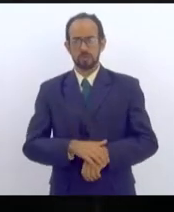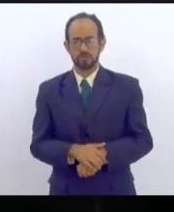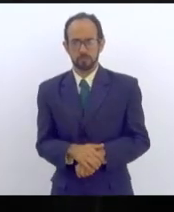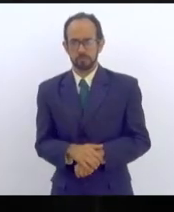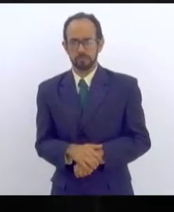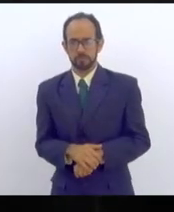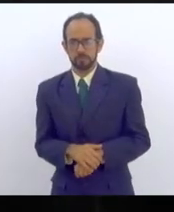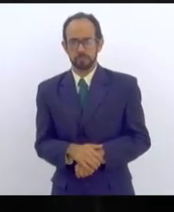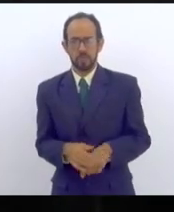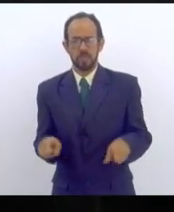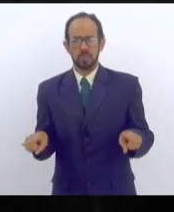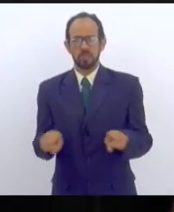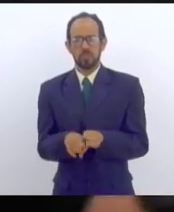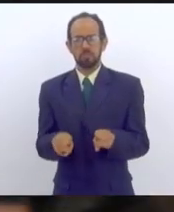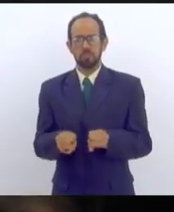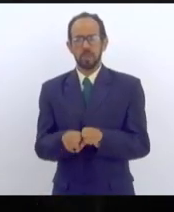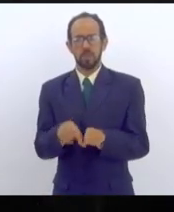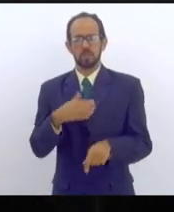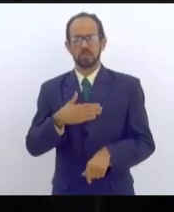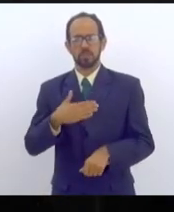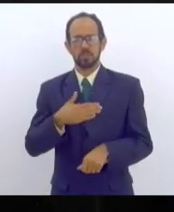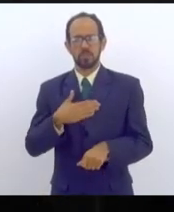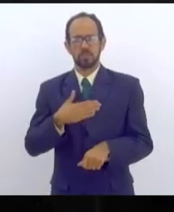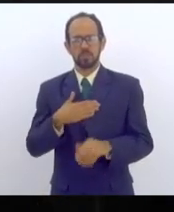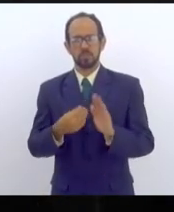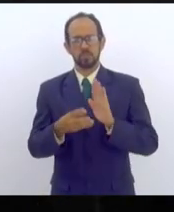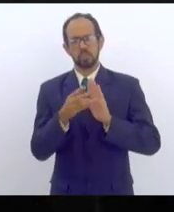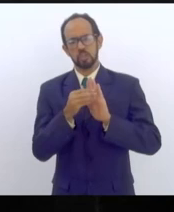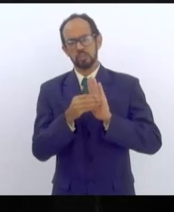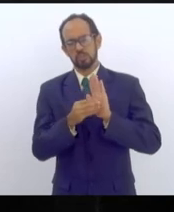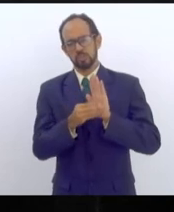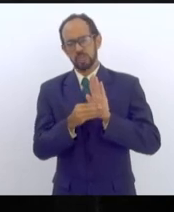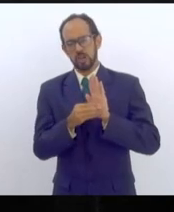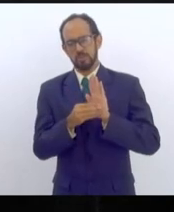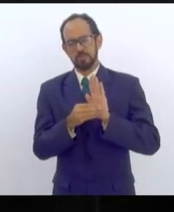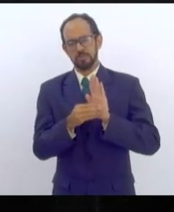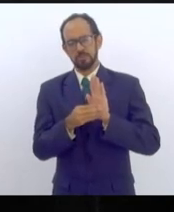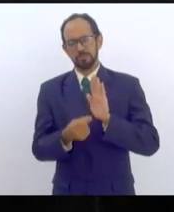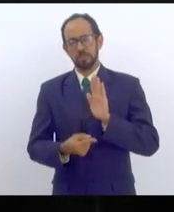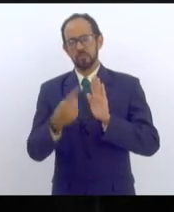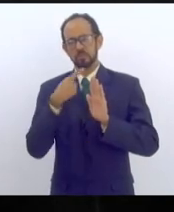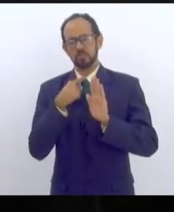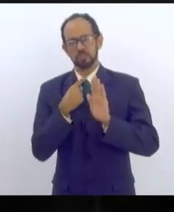E queria aqui registrar